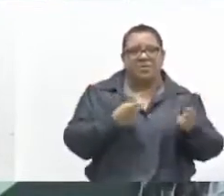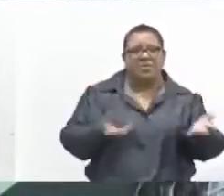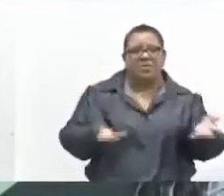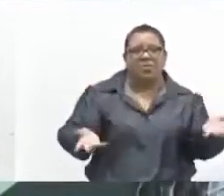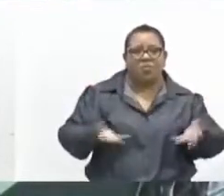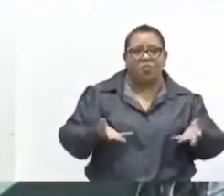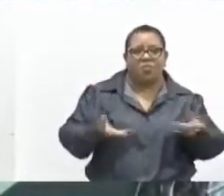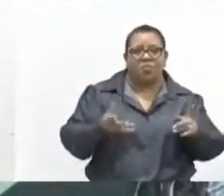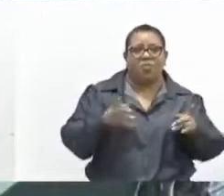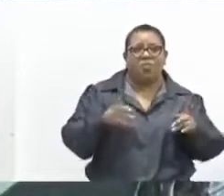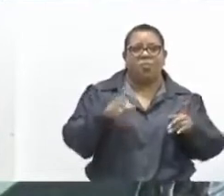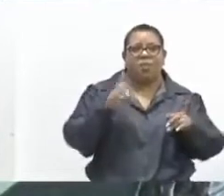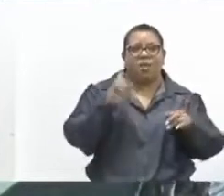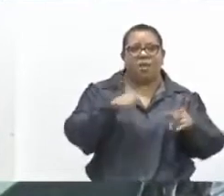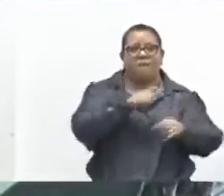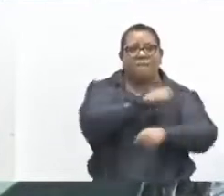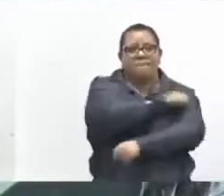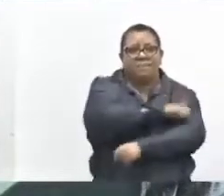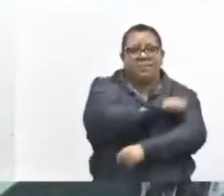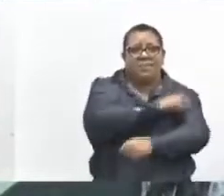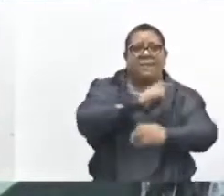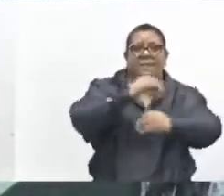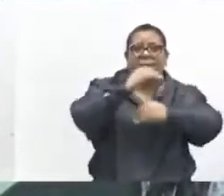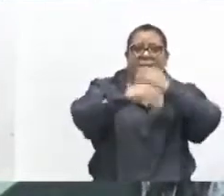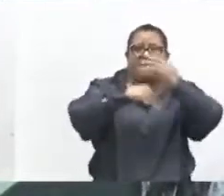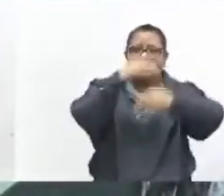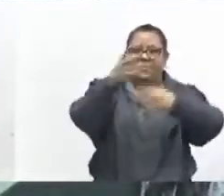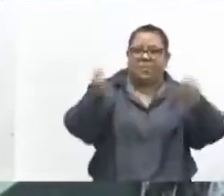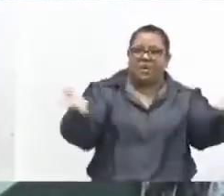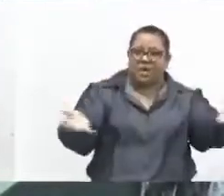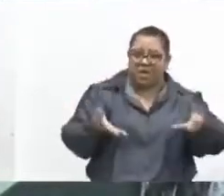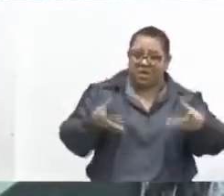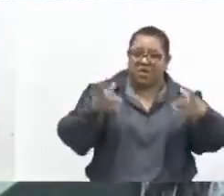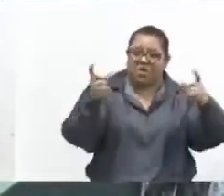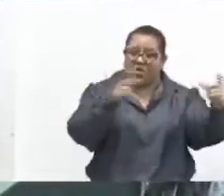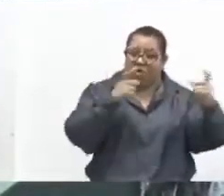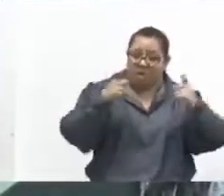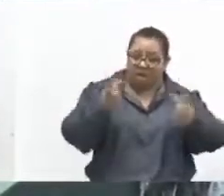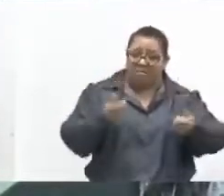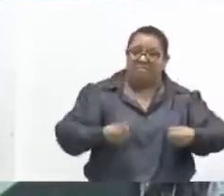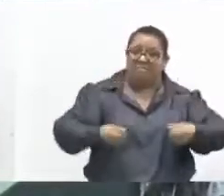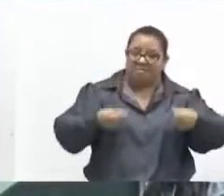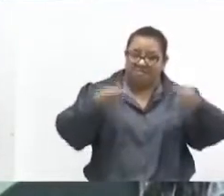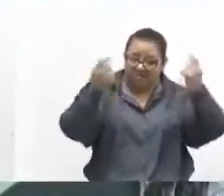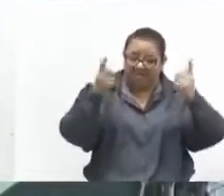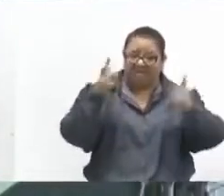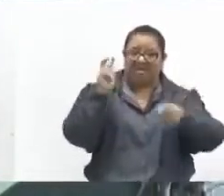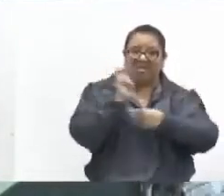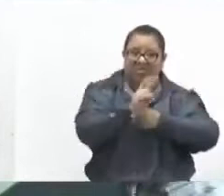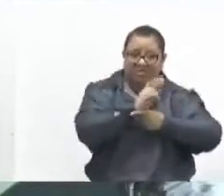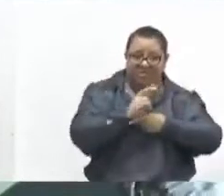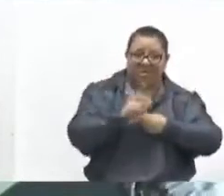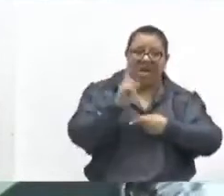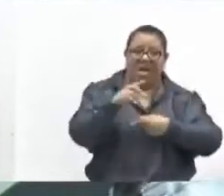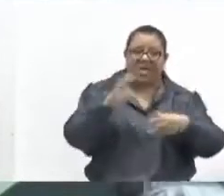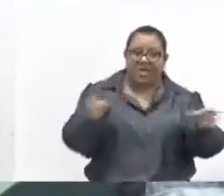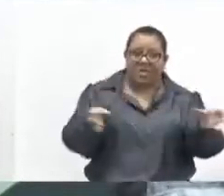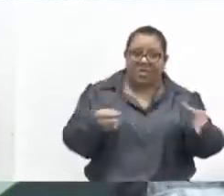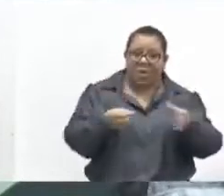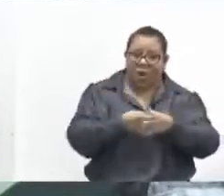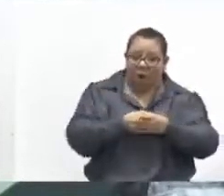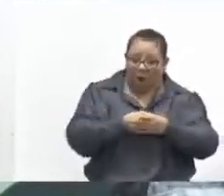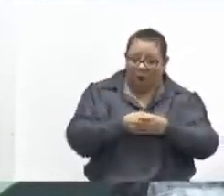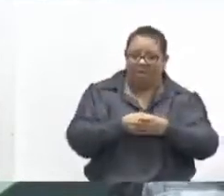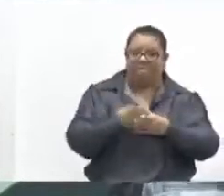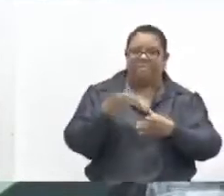E a assistência estudantil também, ela perpassa, e aí é onde eu acho que é um espaço muito rico para a gente, na defesa das cotas das universidades